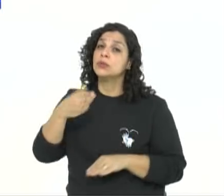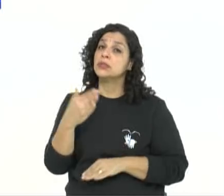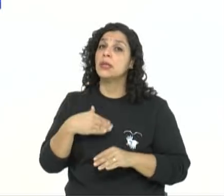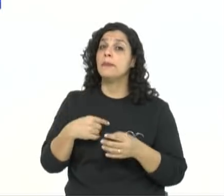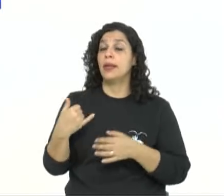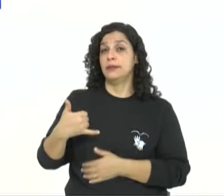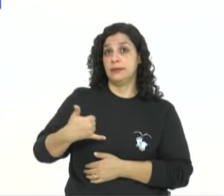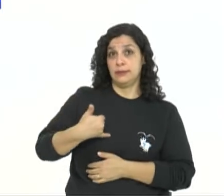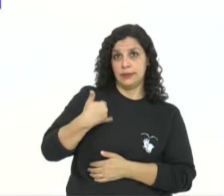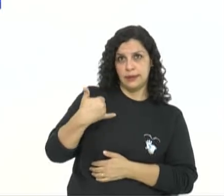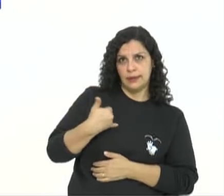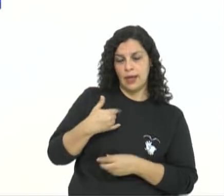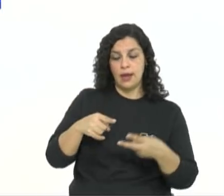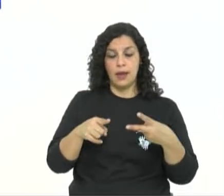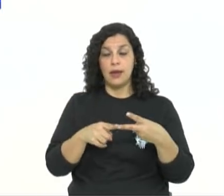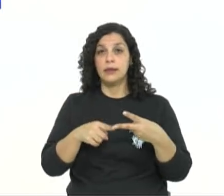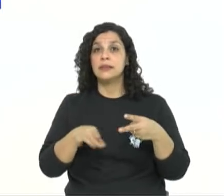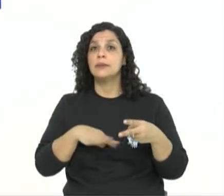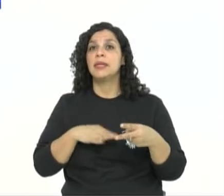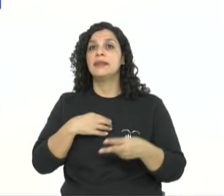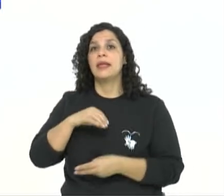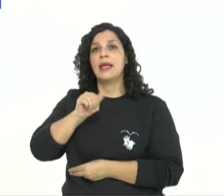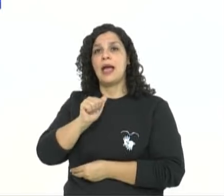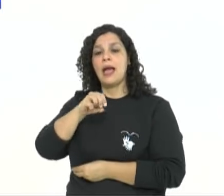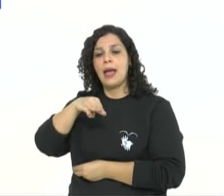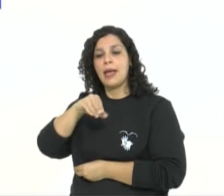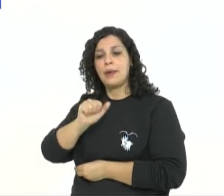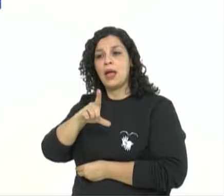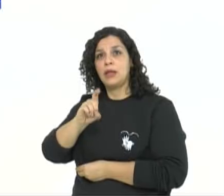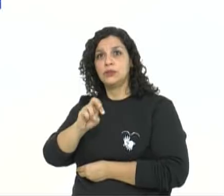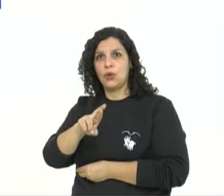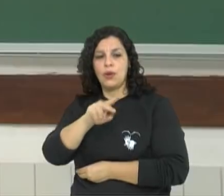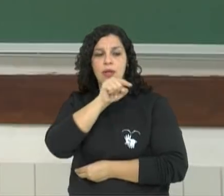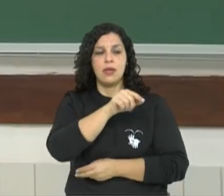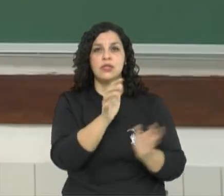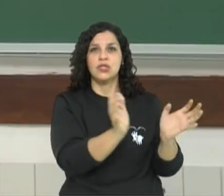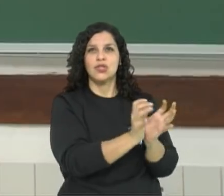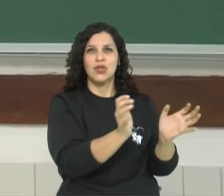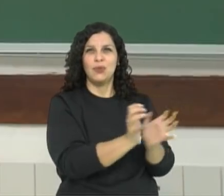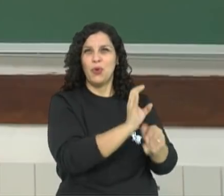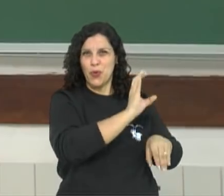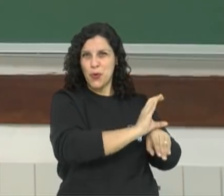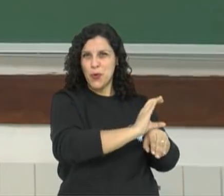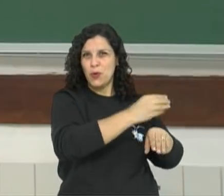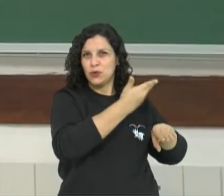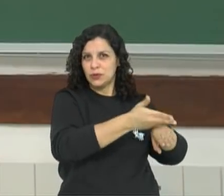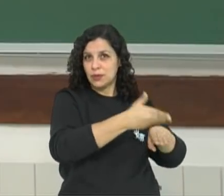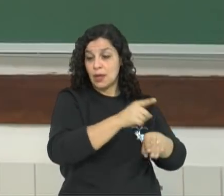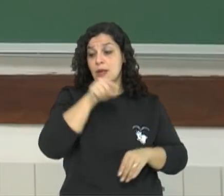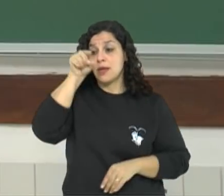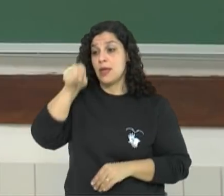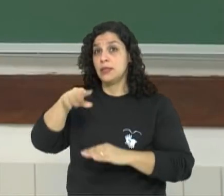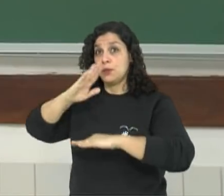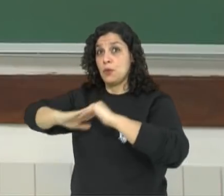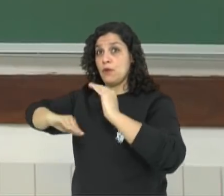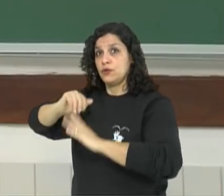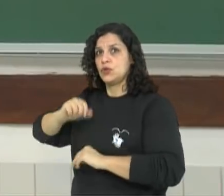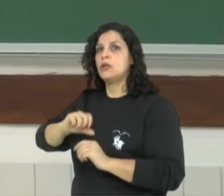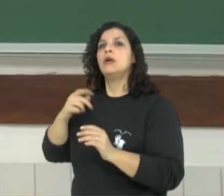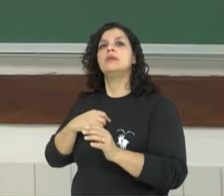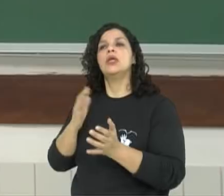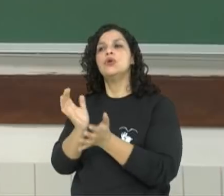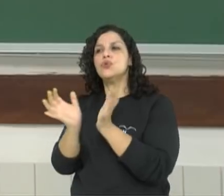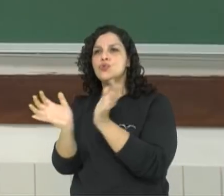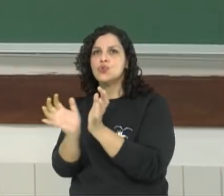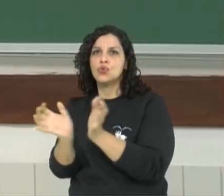com a idade e classificação em amadores e profissionais. Então, existe uma categoria por peso, mas essa divisão